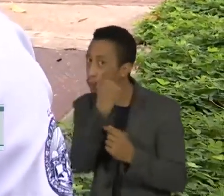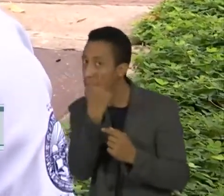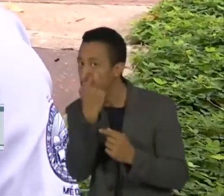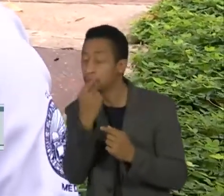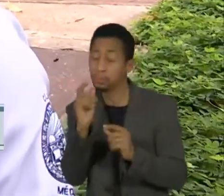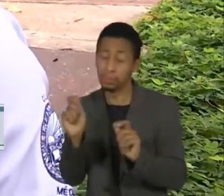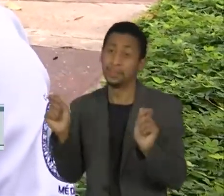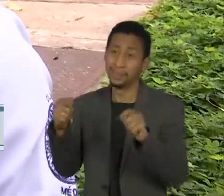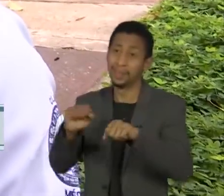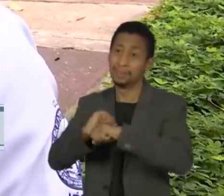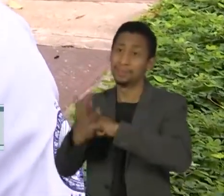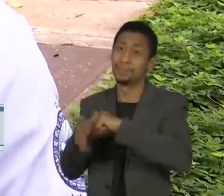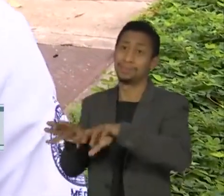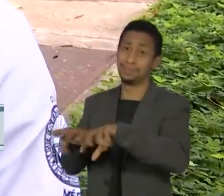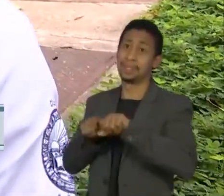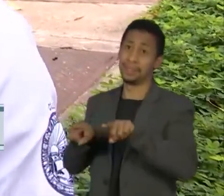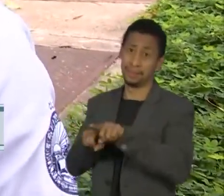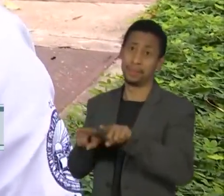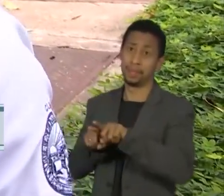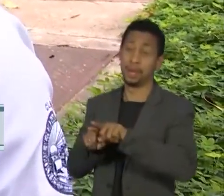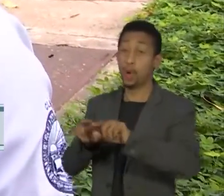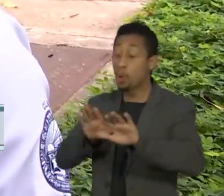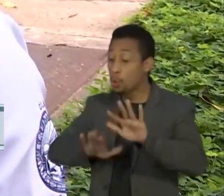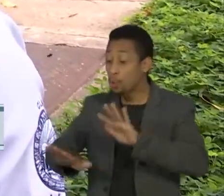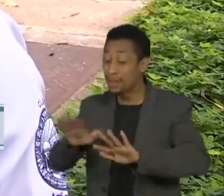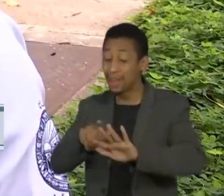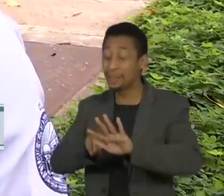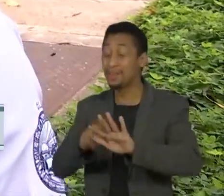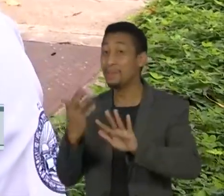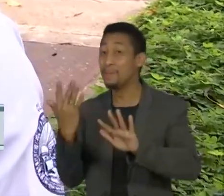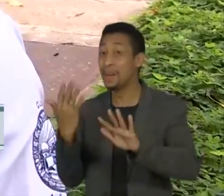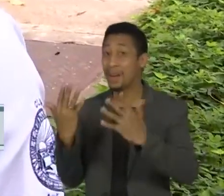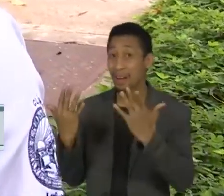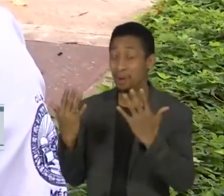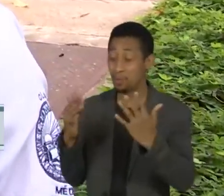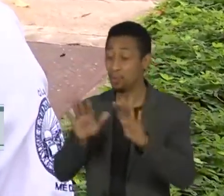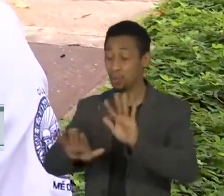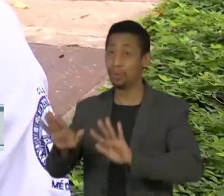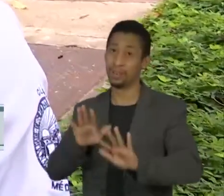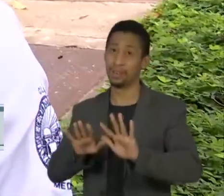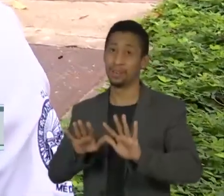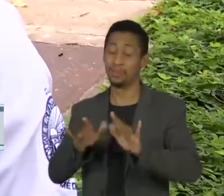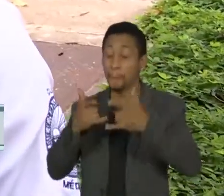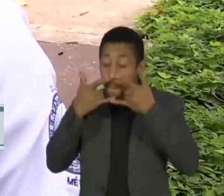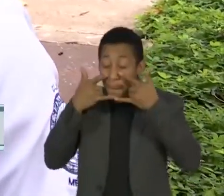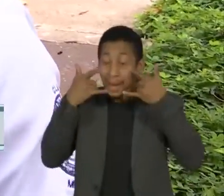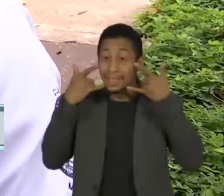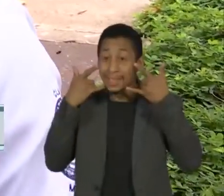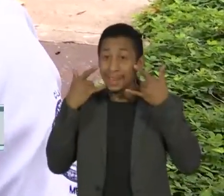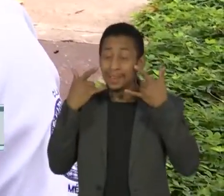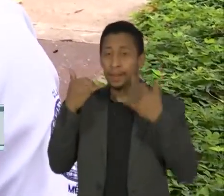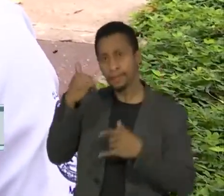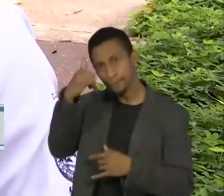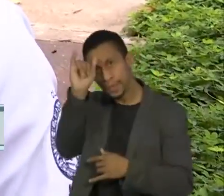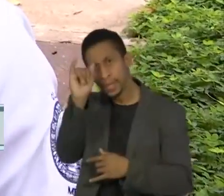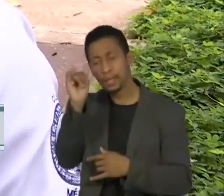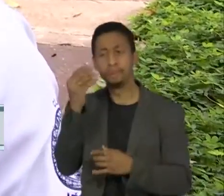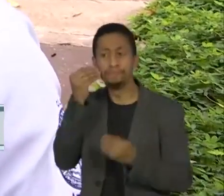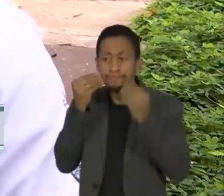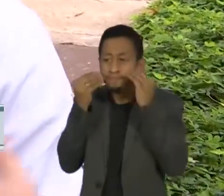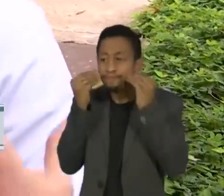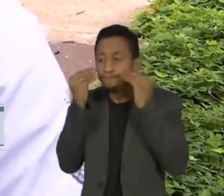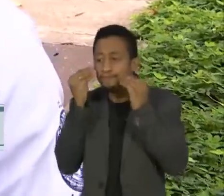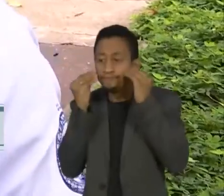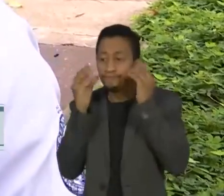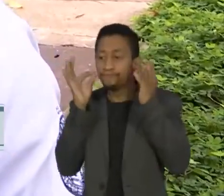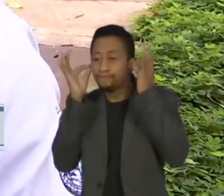a boca. Então, o cuidado com as mãos é fundamental também. Então, não é só ficar ajeitando a máscara, isso, né? Exatamente, porque o fato